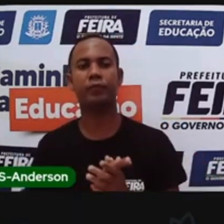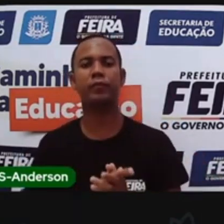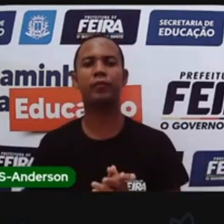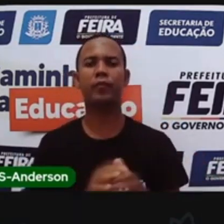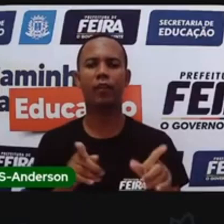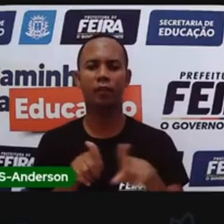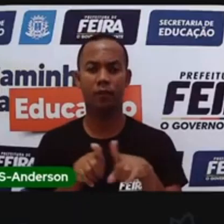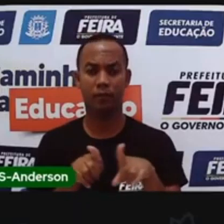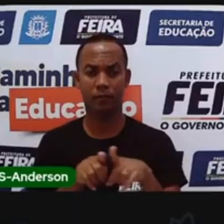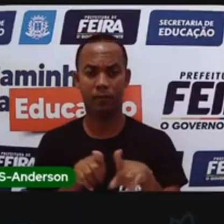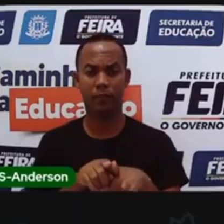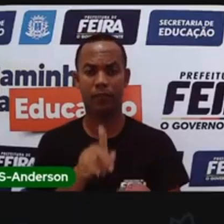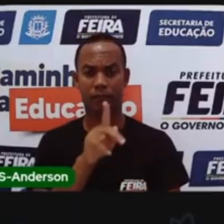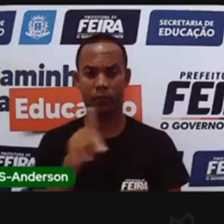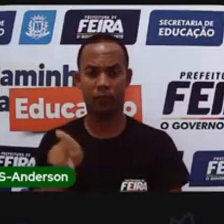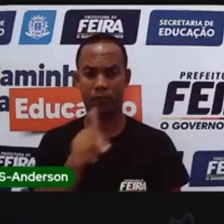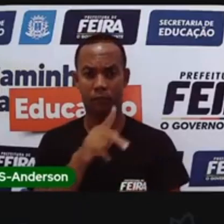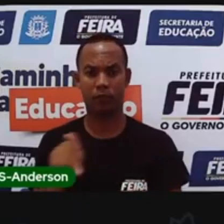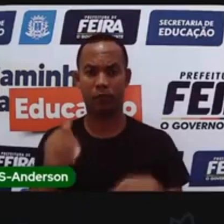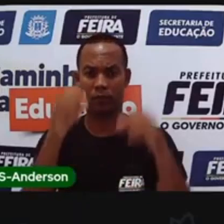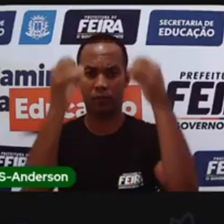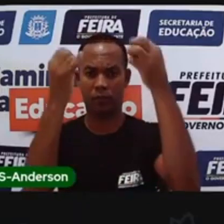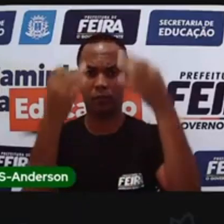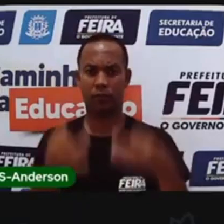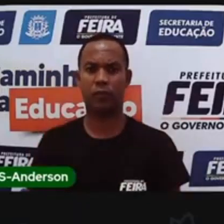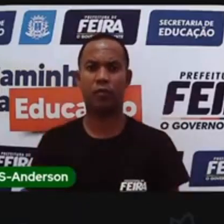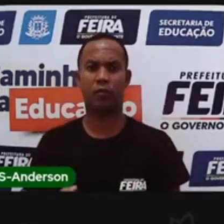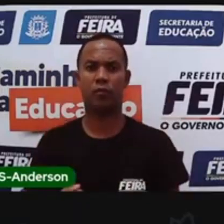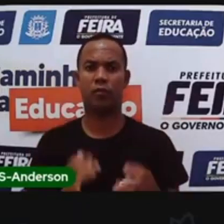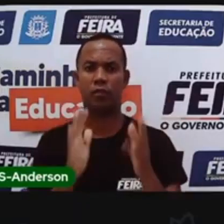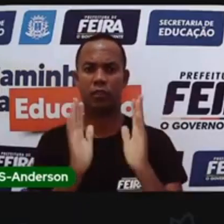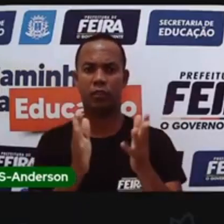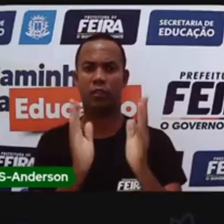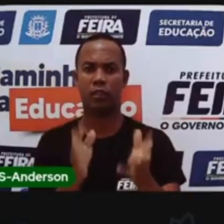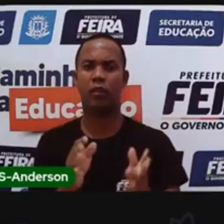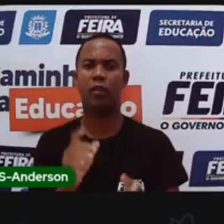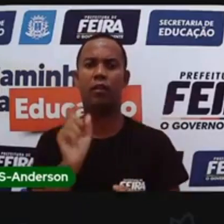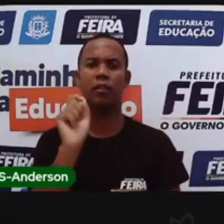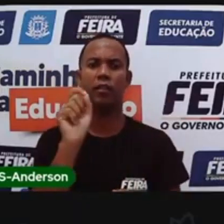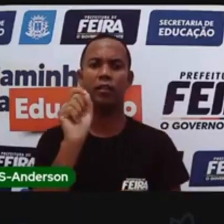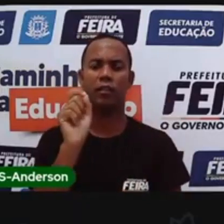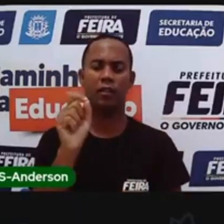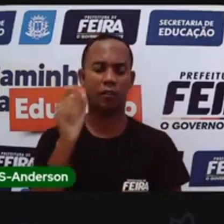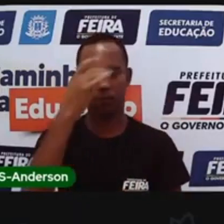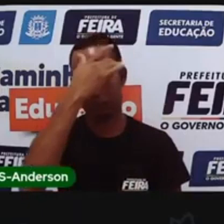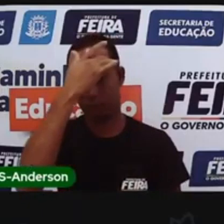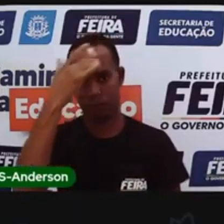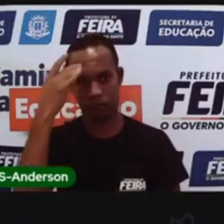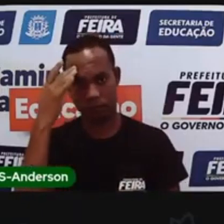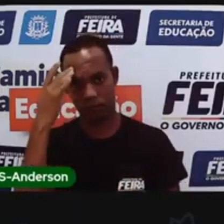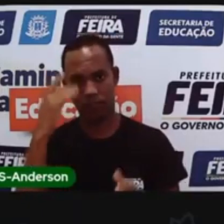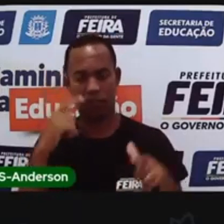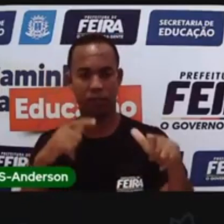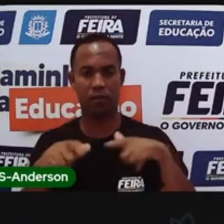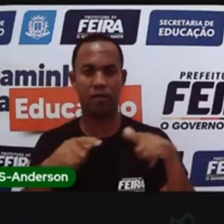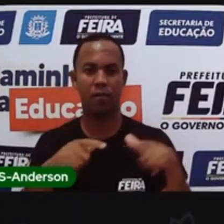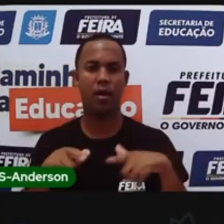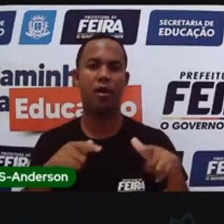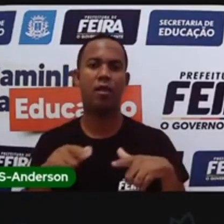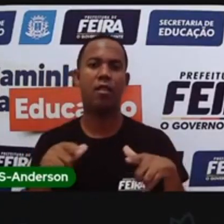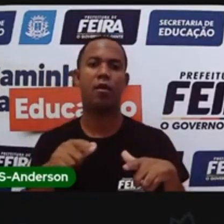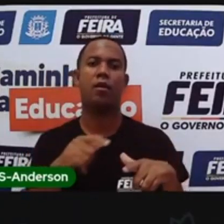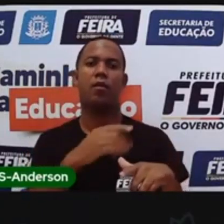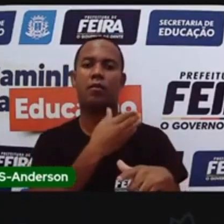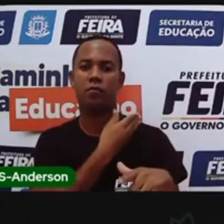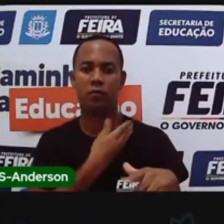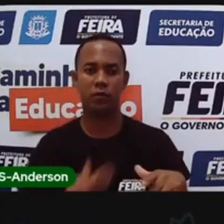Pró também já disse para vocês que quem são os funcionários públicos, já apresentou alguns da